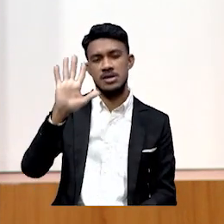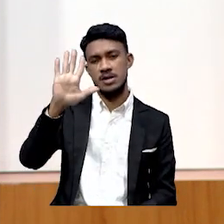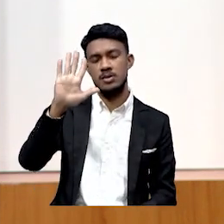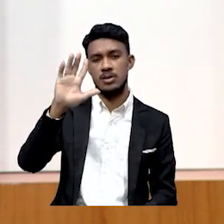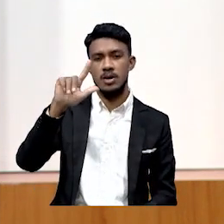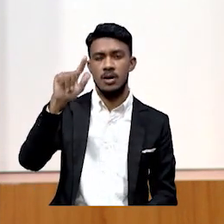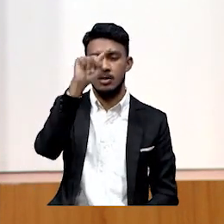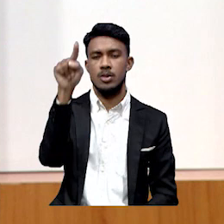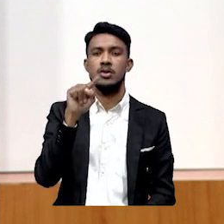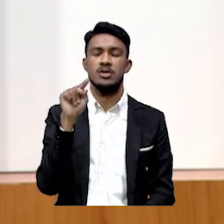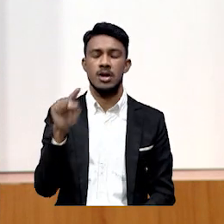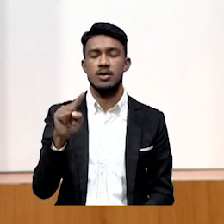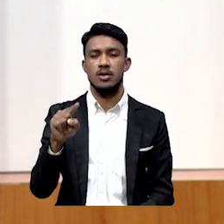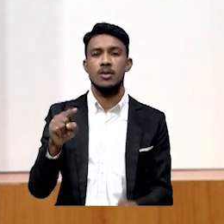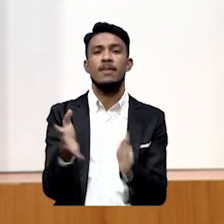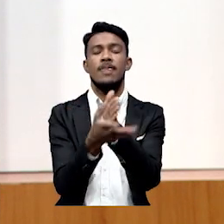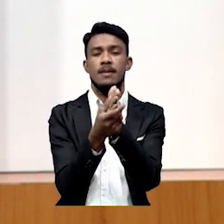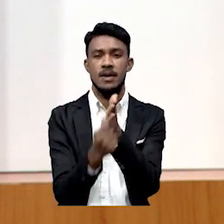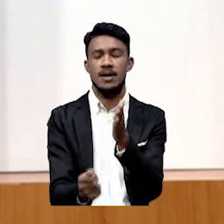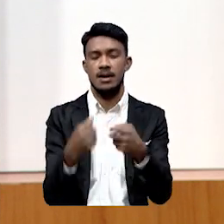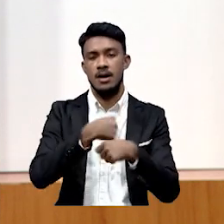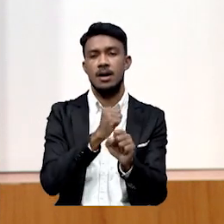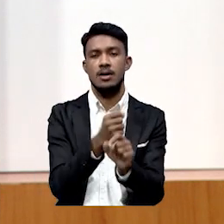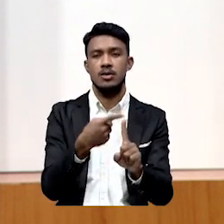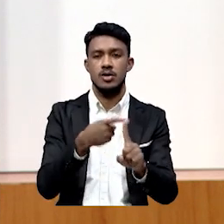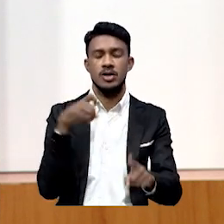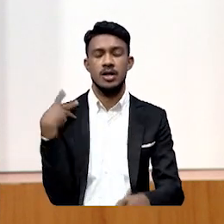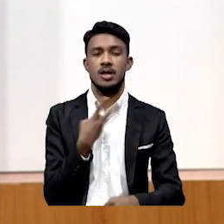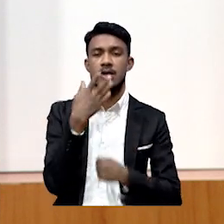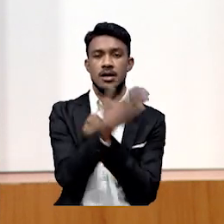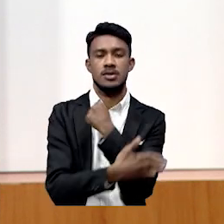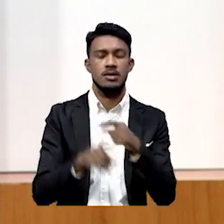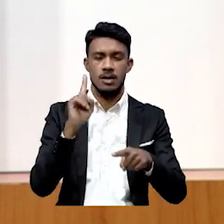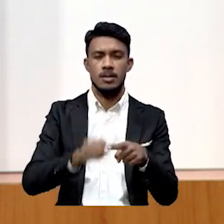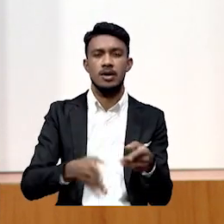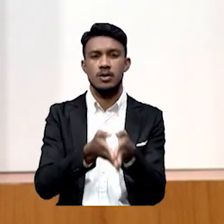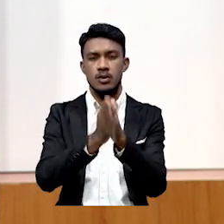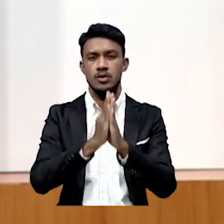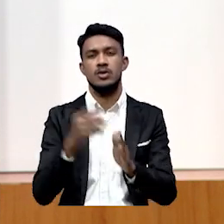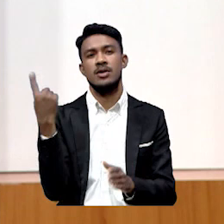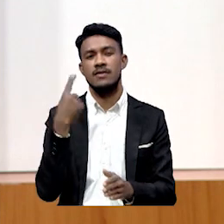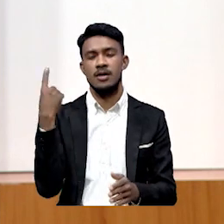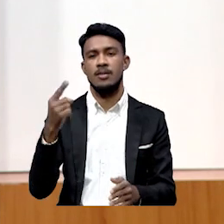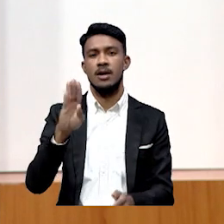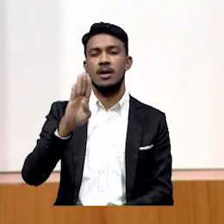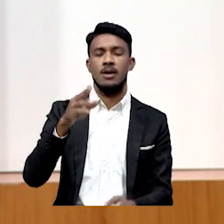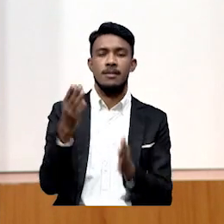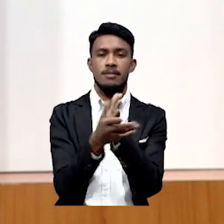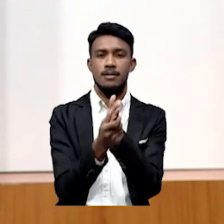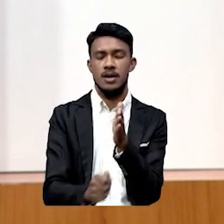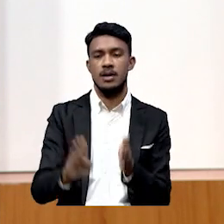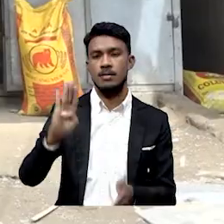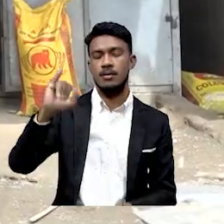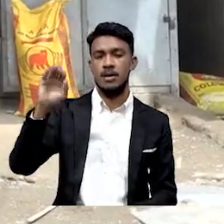ita bele o se hasil kanu sita ne railaran un ita la lika depende ela de ba bimolica pode ser no Indonésia sim